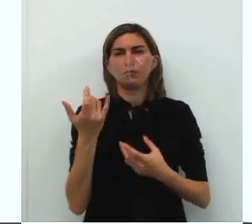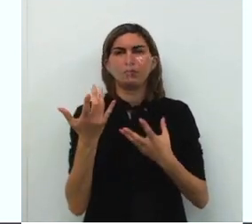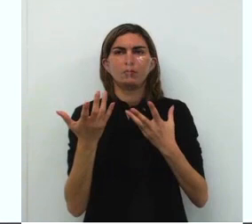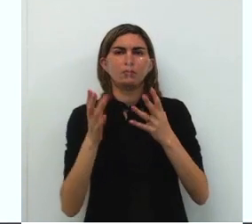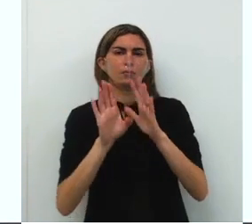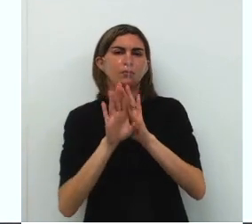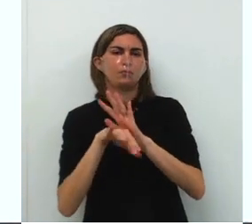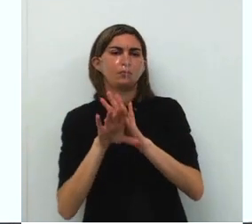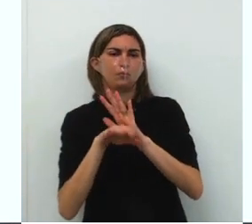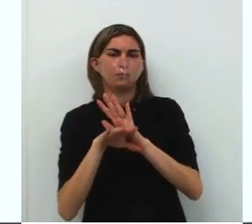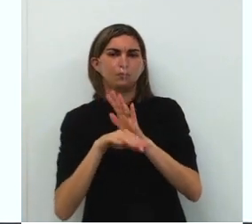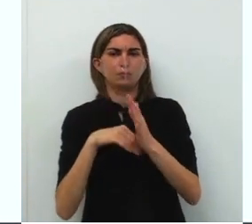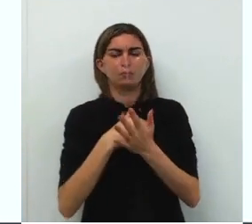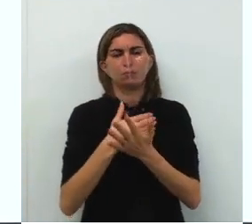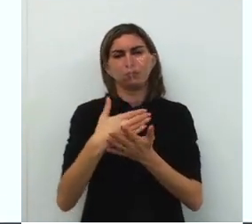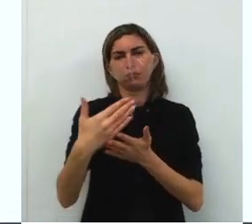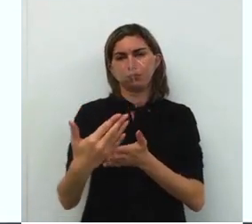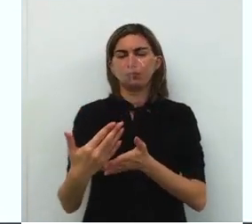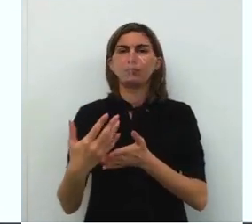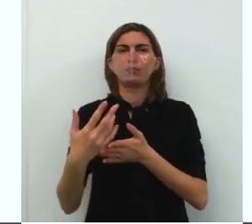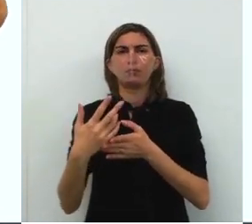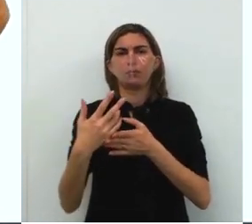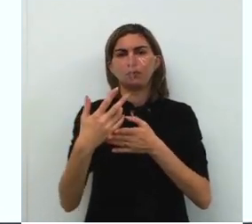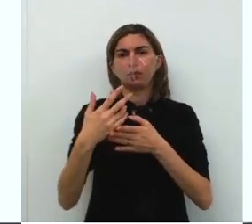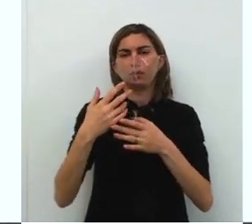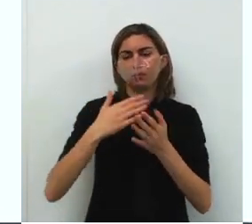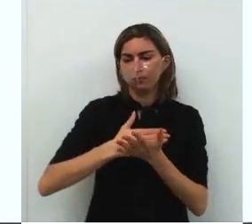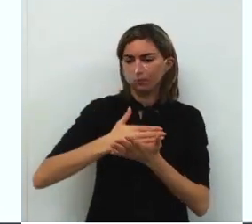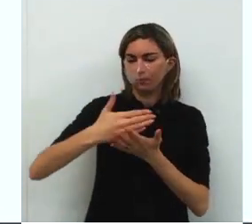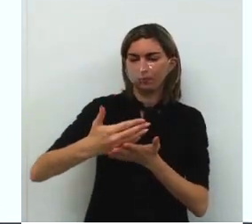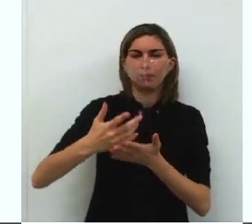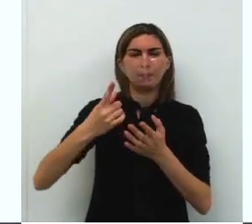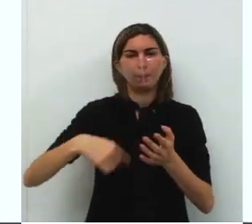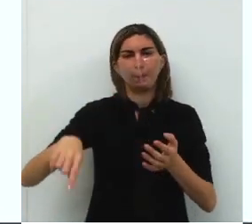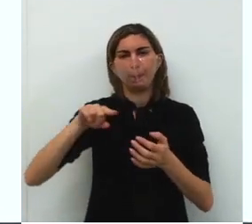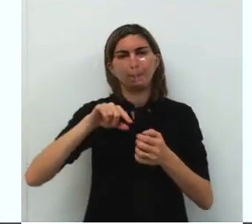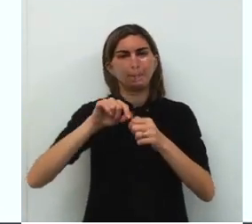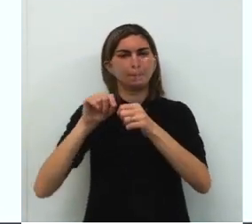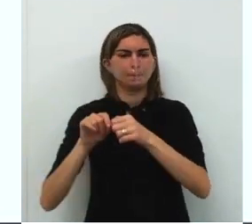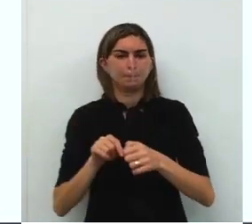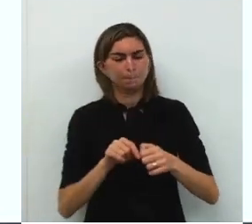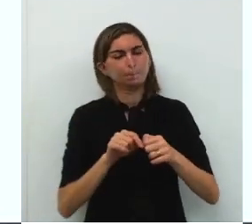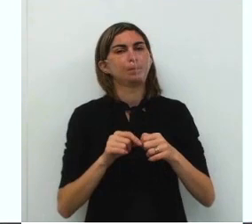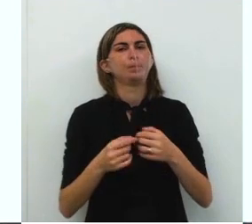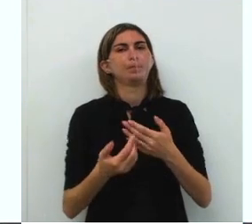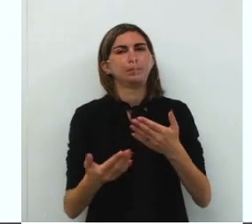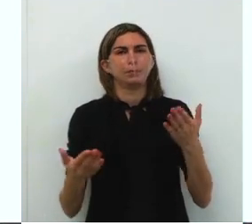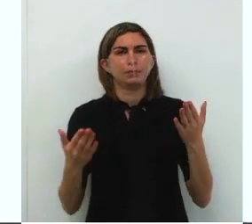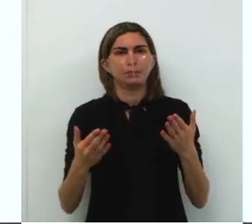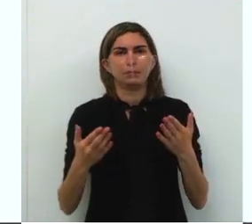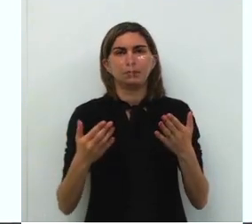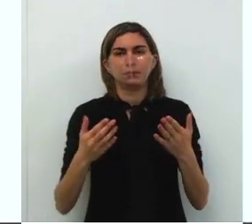Esse conceito inicial, preambular, quer dizer, inicial, a nossa introdução.